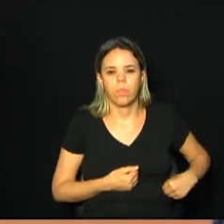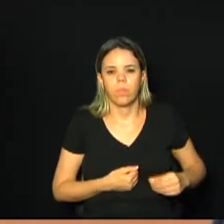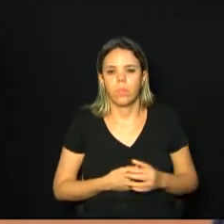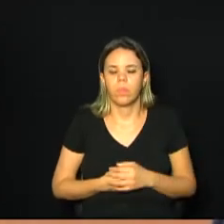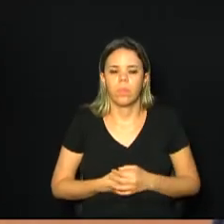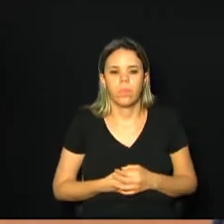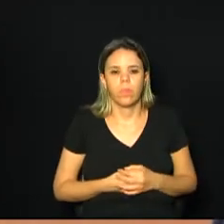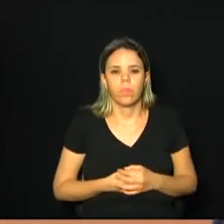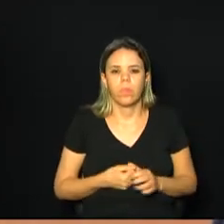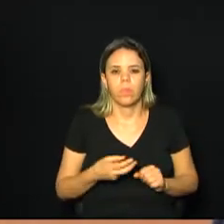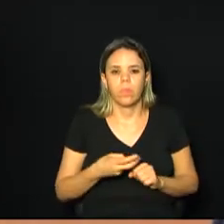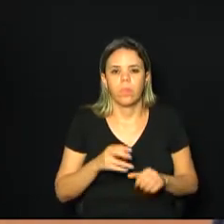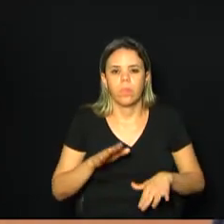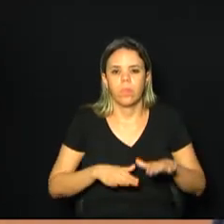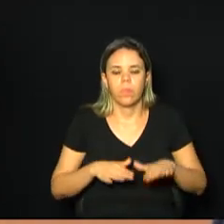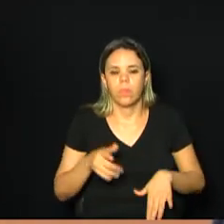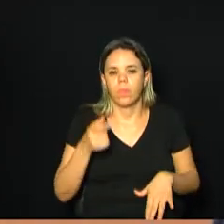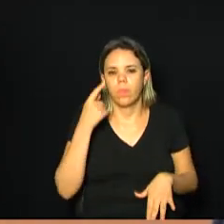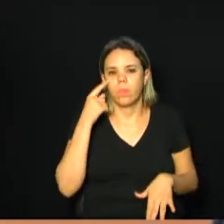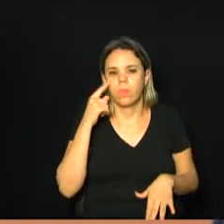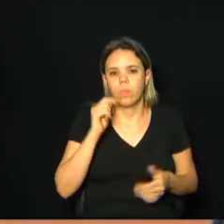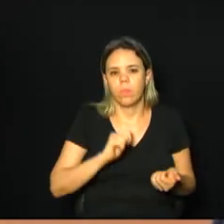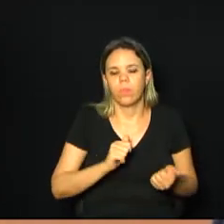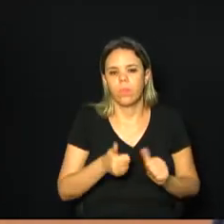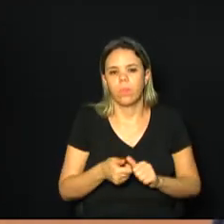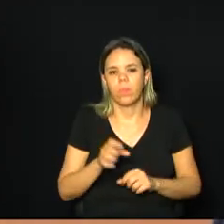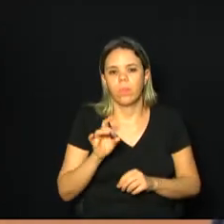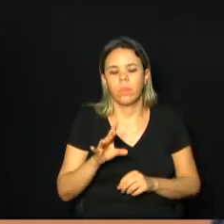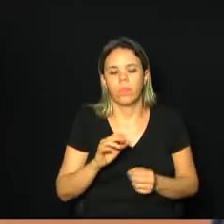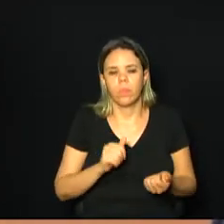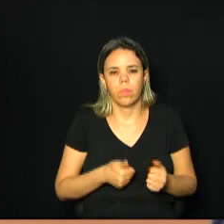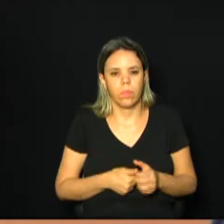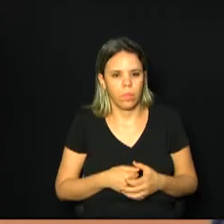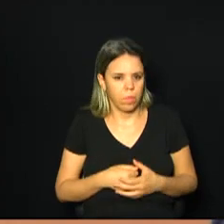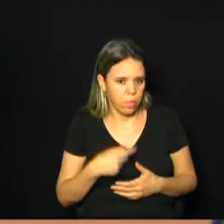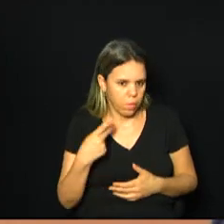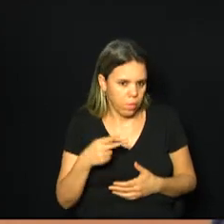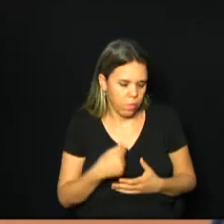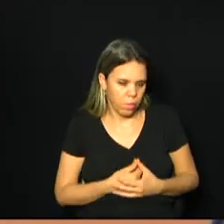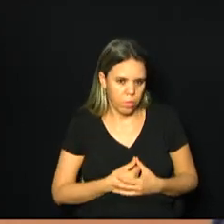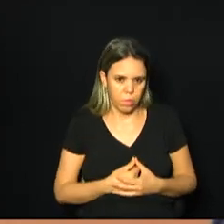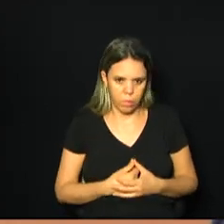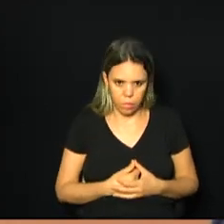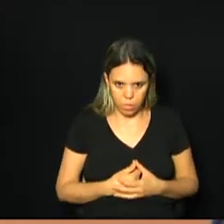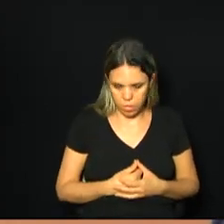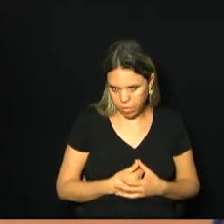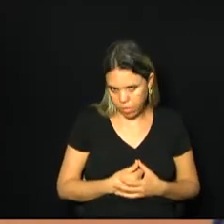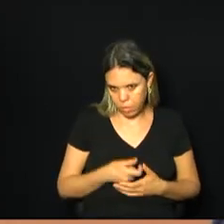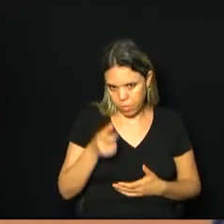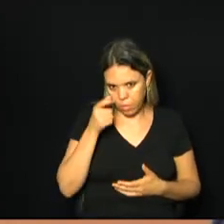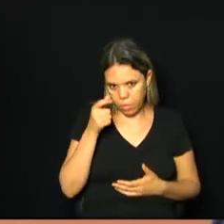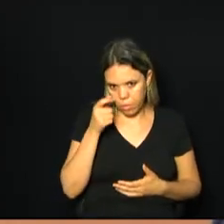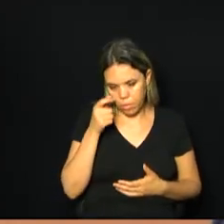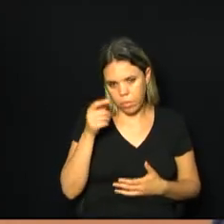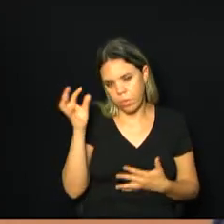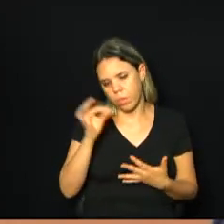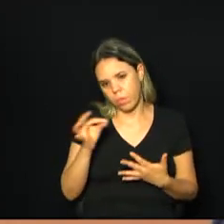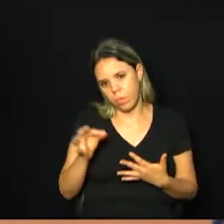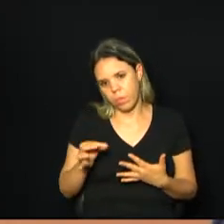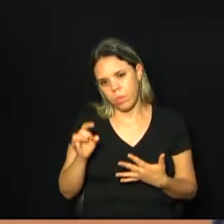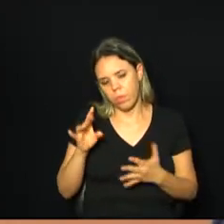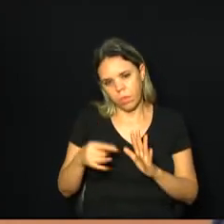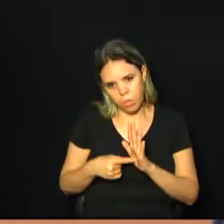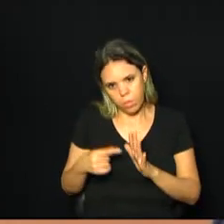aplicativos, dependendo, se você olha esporte, só aparece esporte para você. Se você olha outro item, ele vai aparecendo